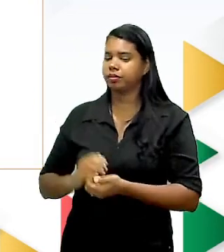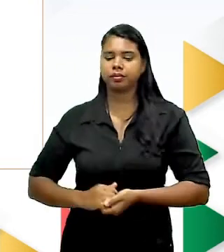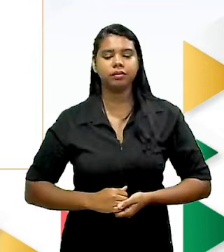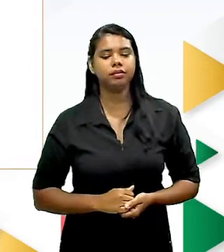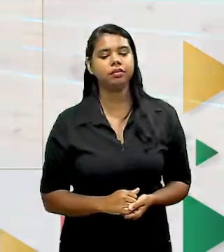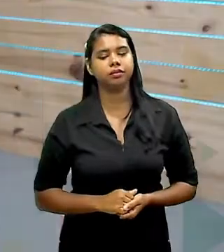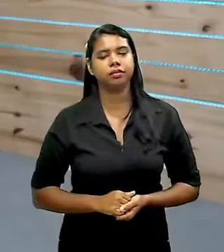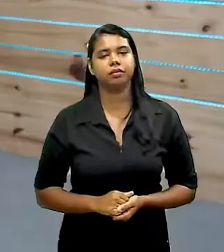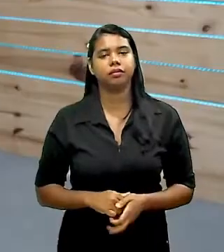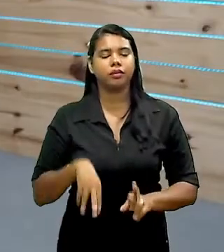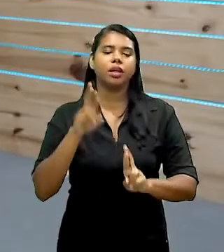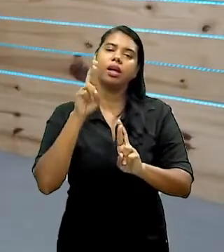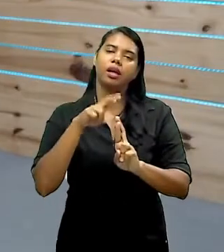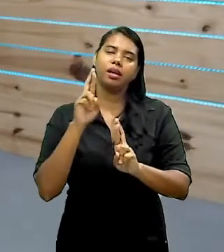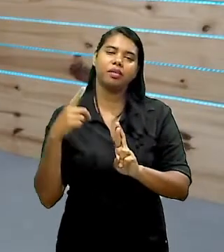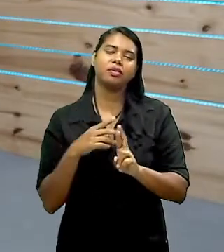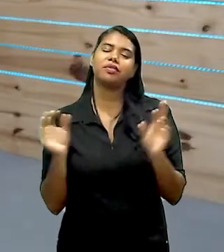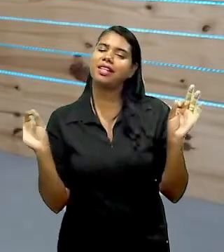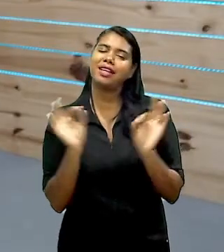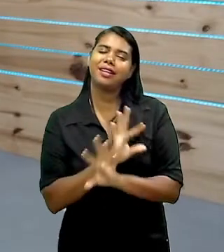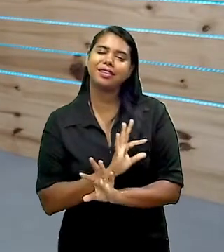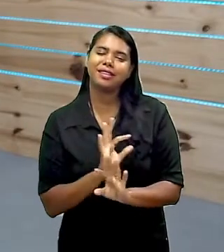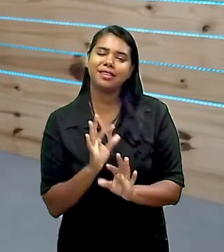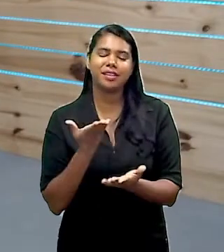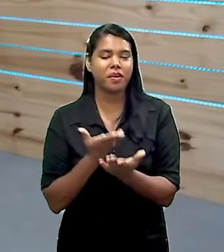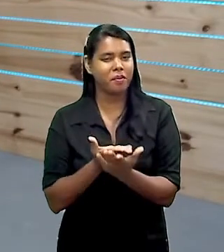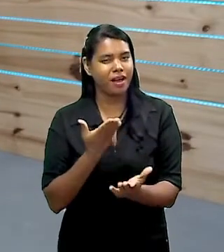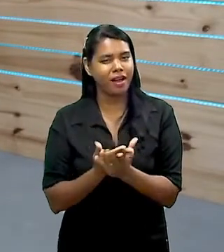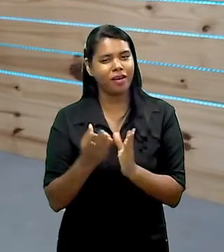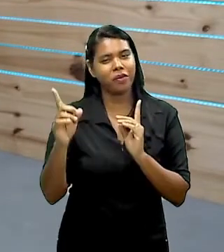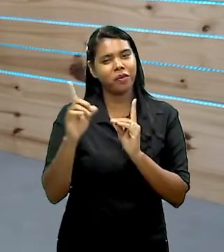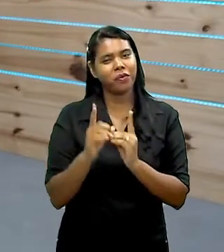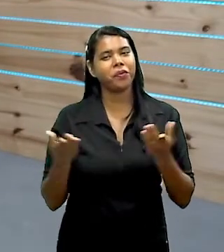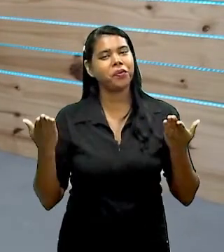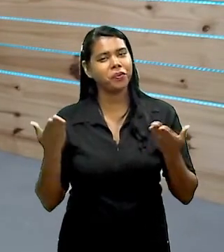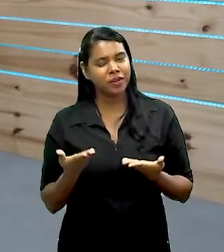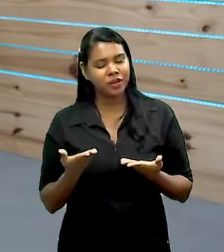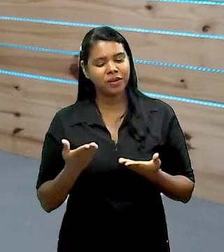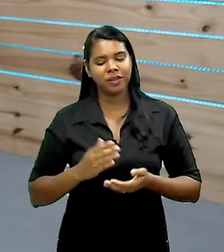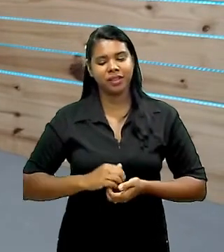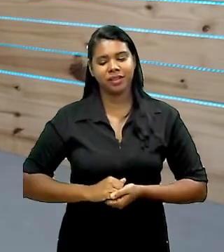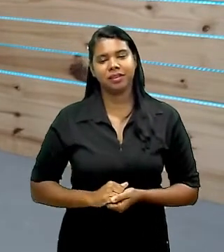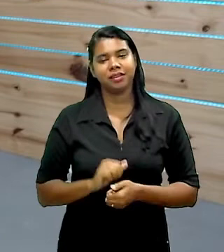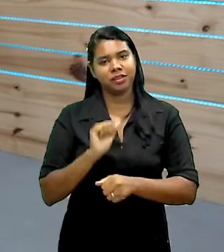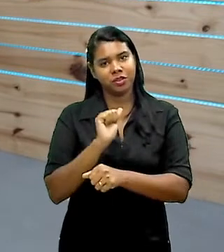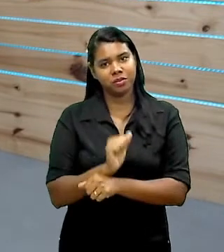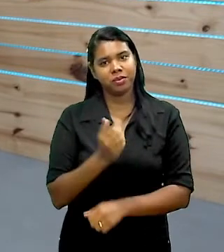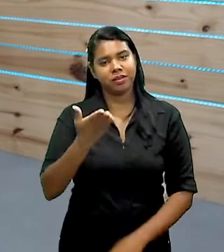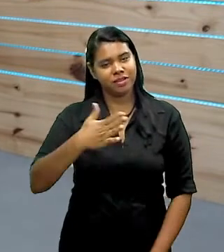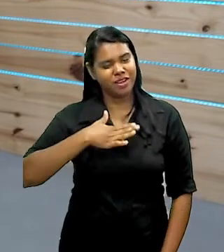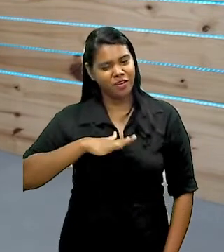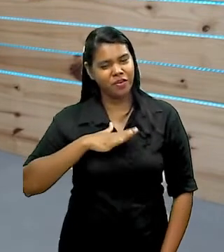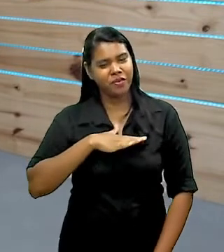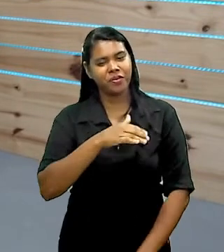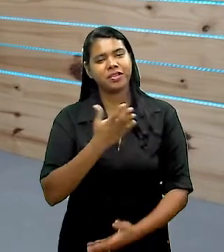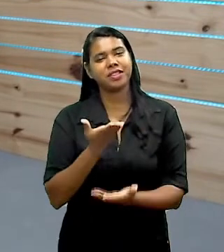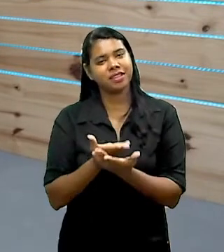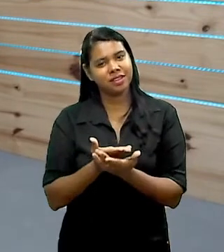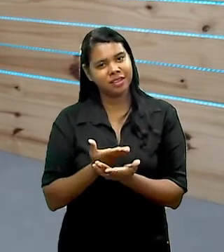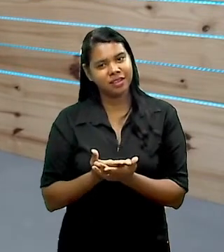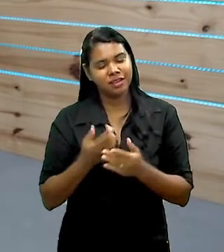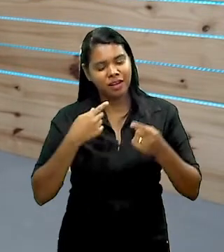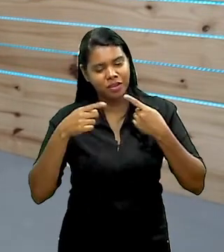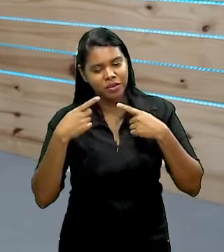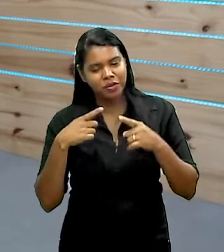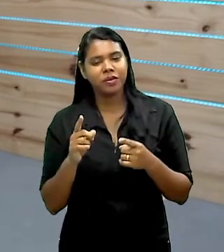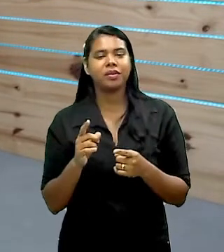E assim nós finalizamos o nosso encontro, ficamos por aqui. Espero que você tenha gostado aqui do nosso